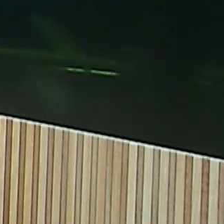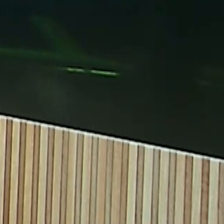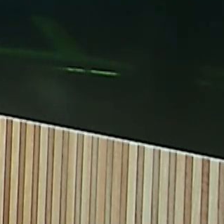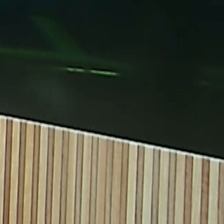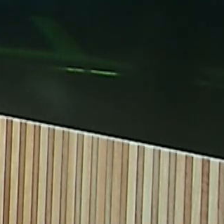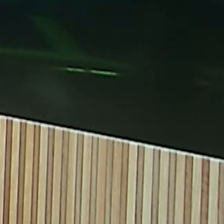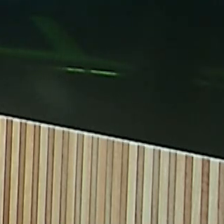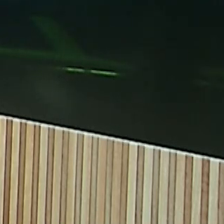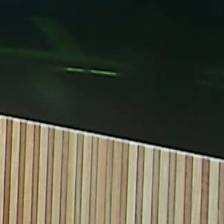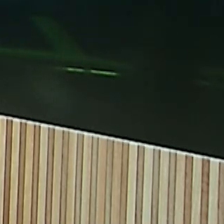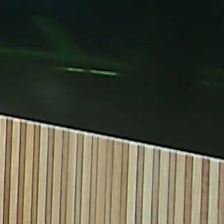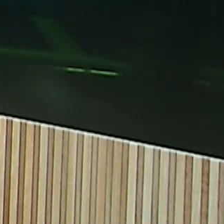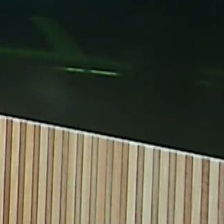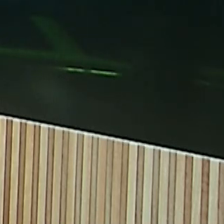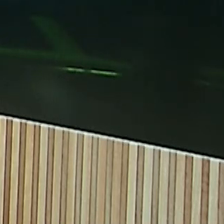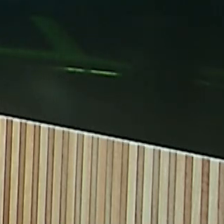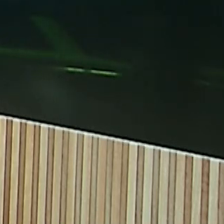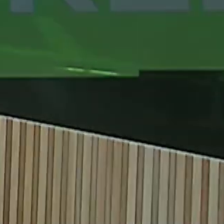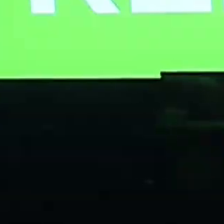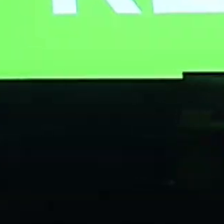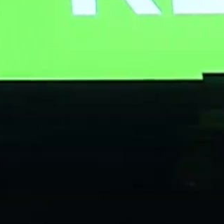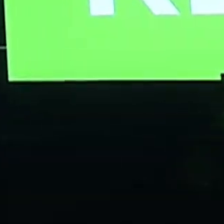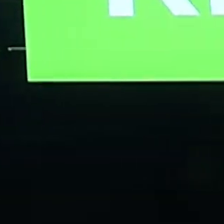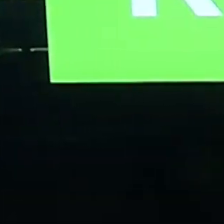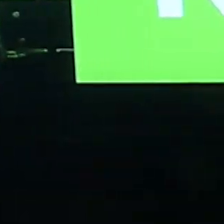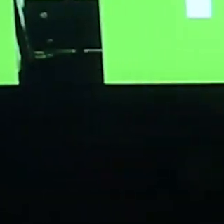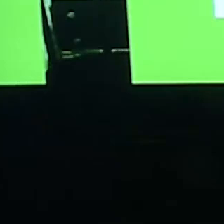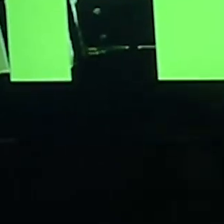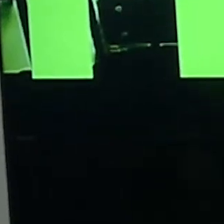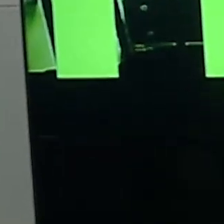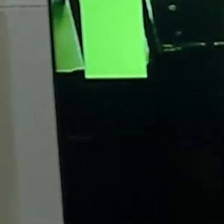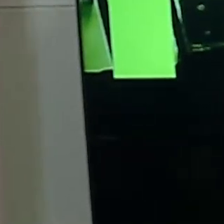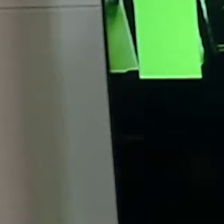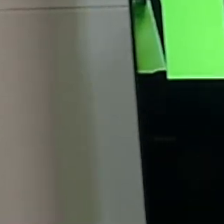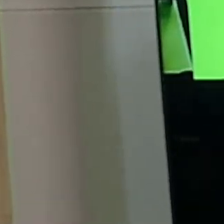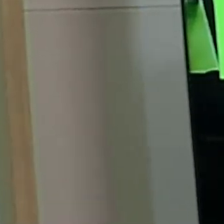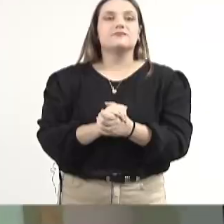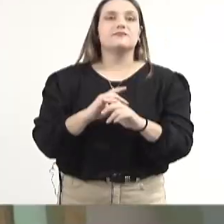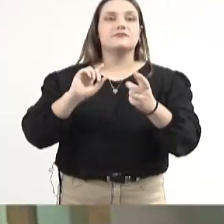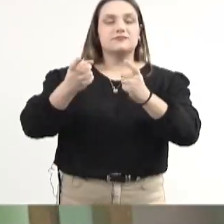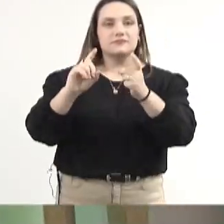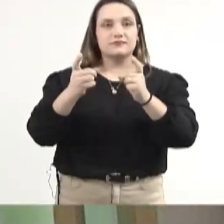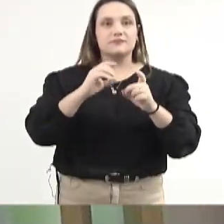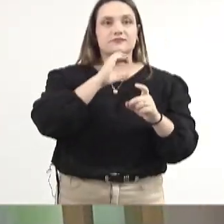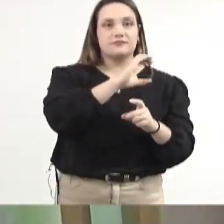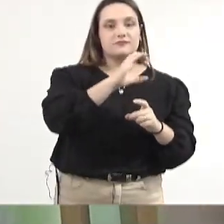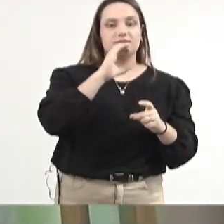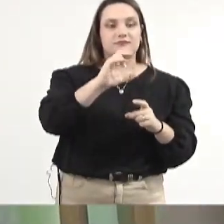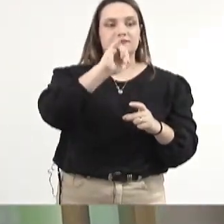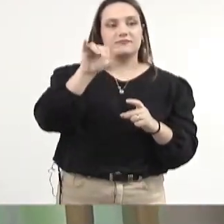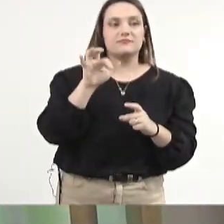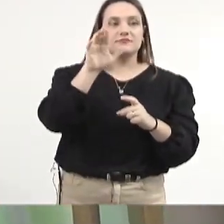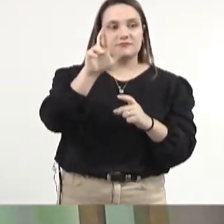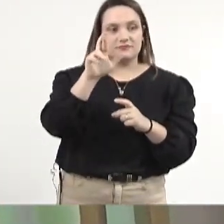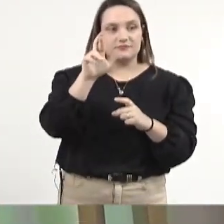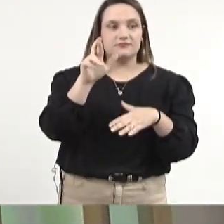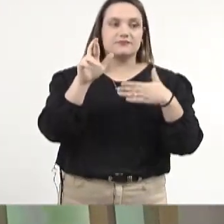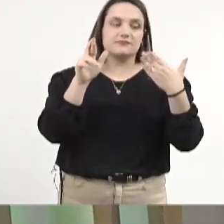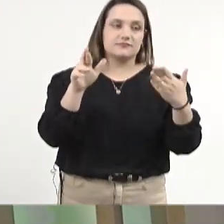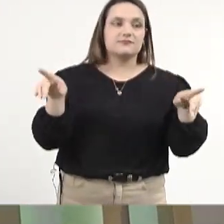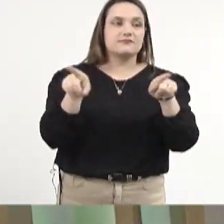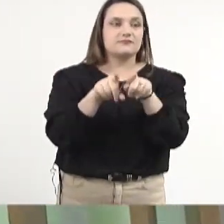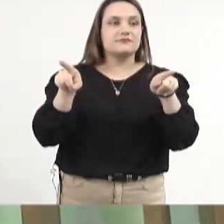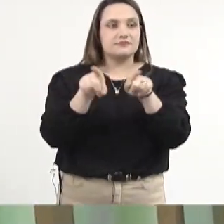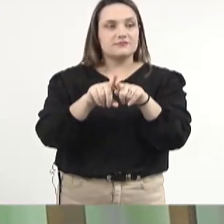pela sua audiência. E a gente começa a Redação Final de hoje falando sobre a reunião da Comissão de Constituição, Justiça e Redação. Inclusive,